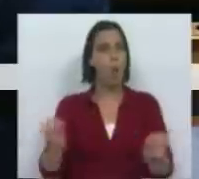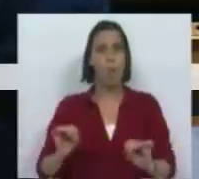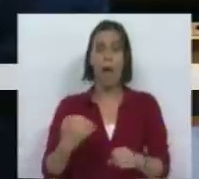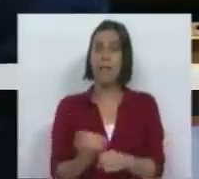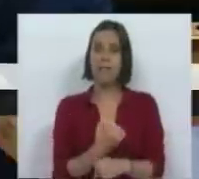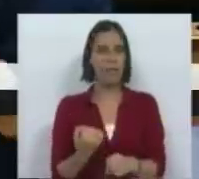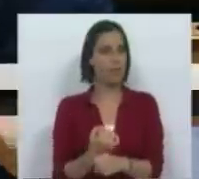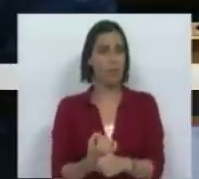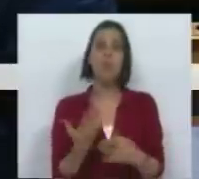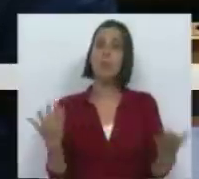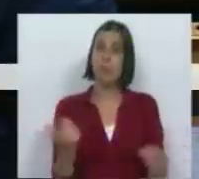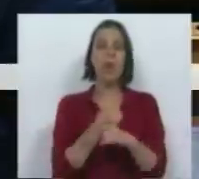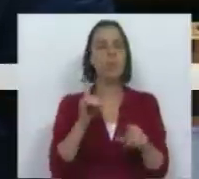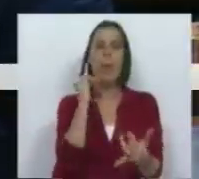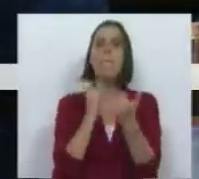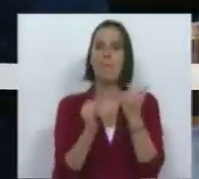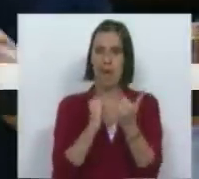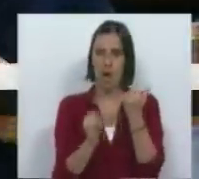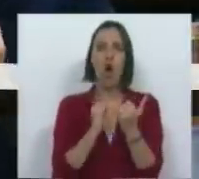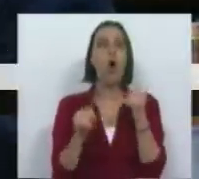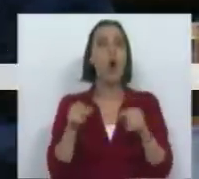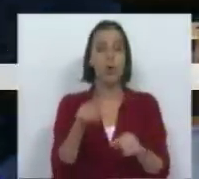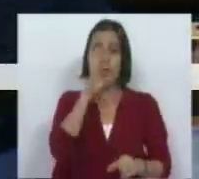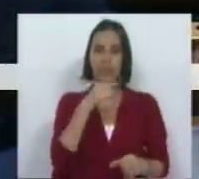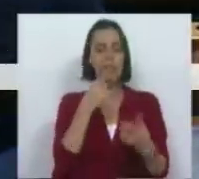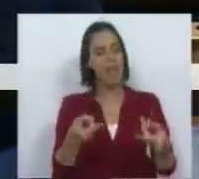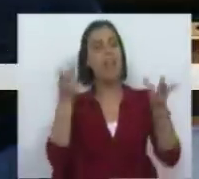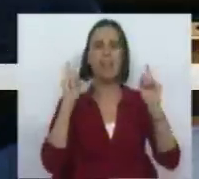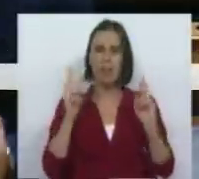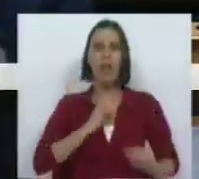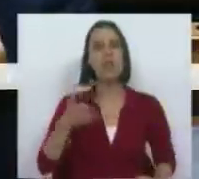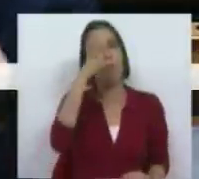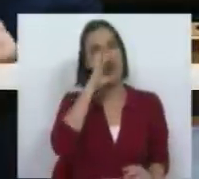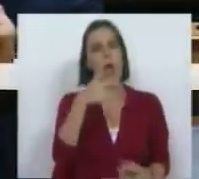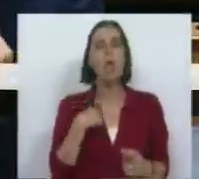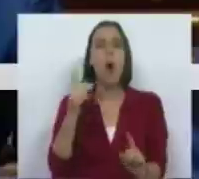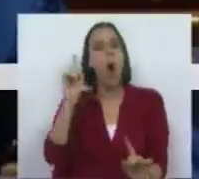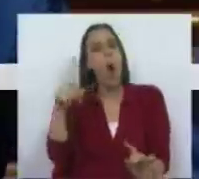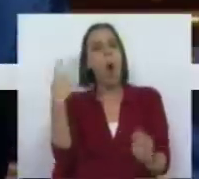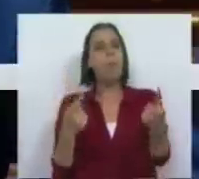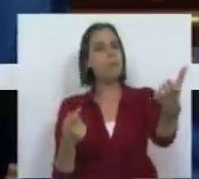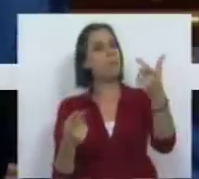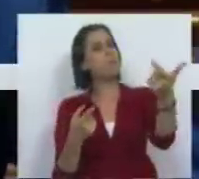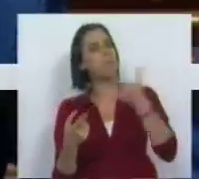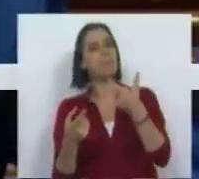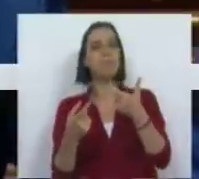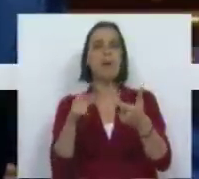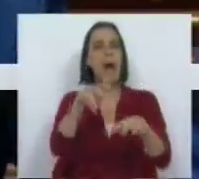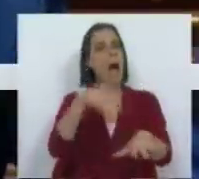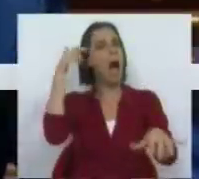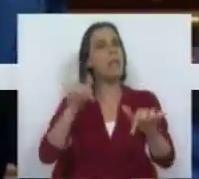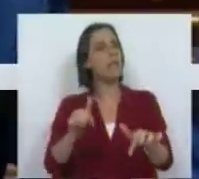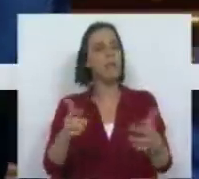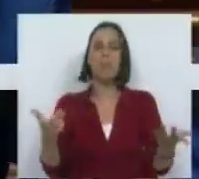dos serviços. E é por isso que se tornam perigosos. E quando se fala de liberdade, Sr. Primeiro-Ministro, eu esperava aqui uma palavra unânime desta